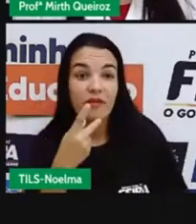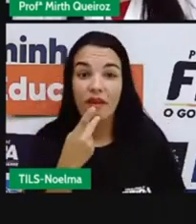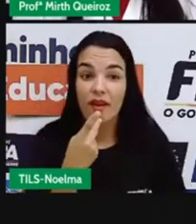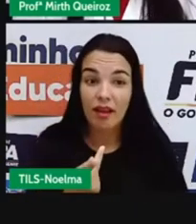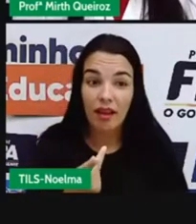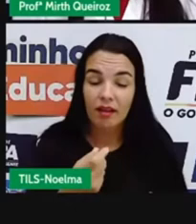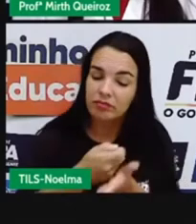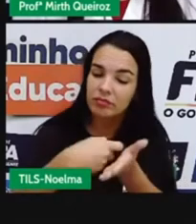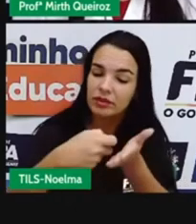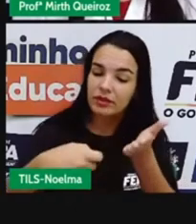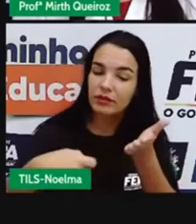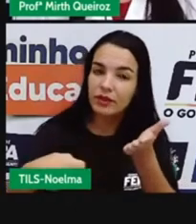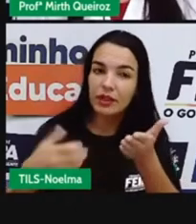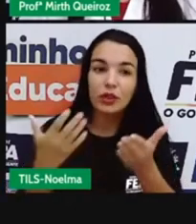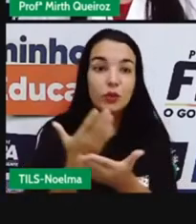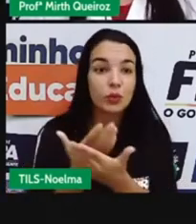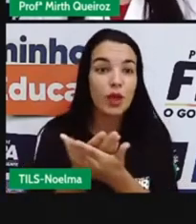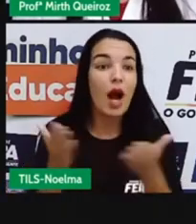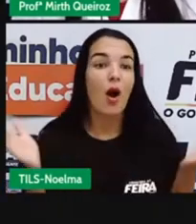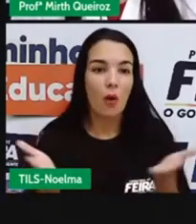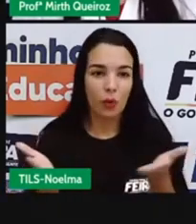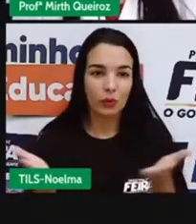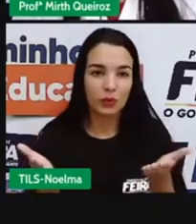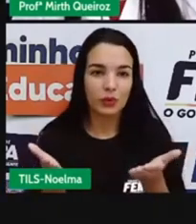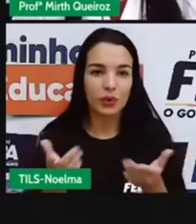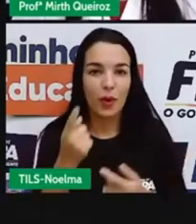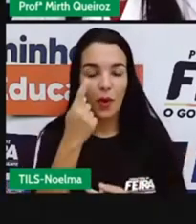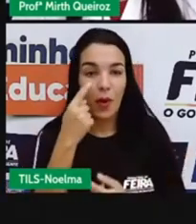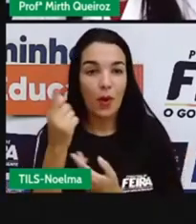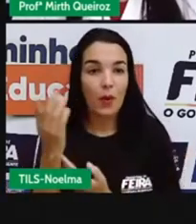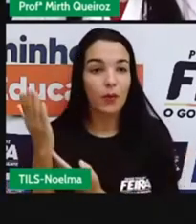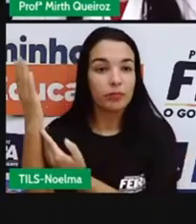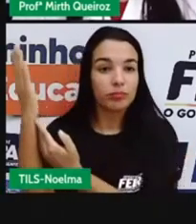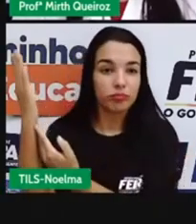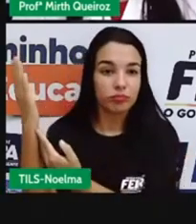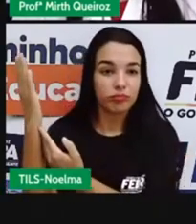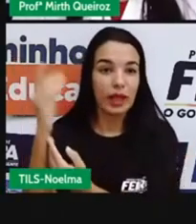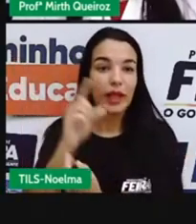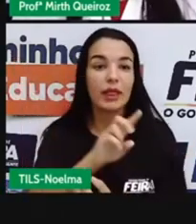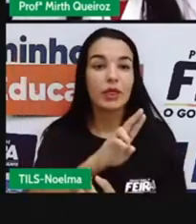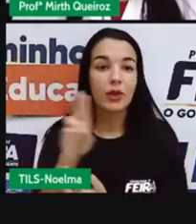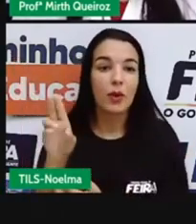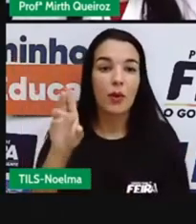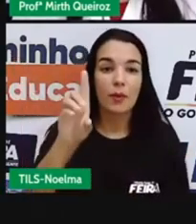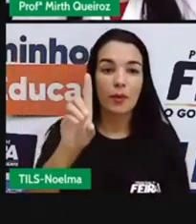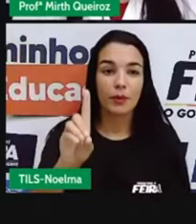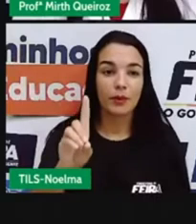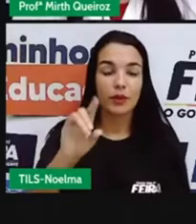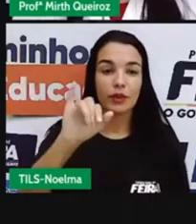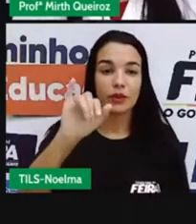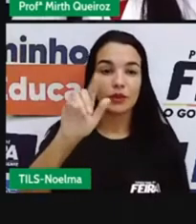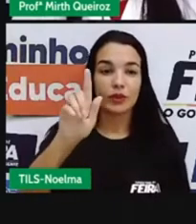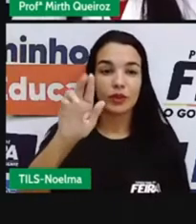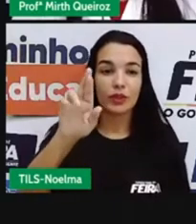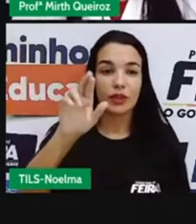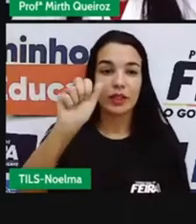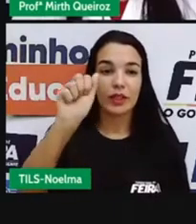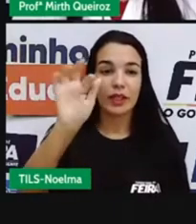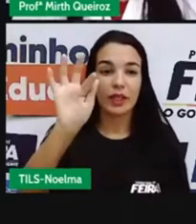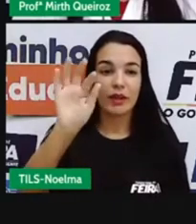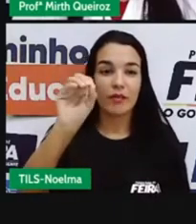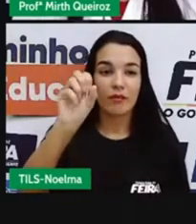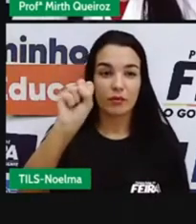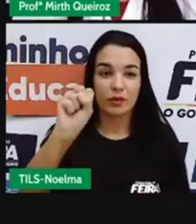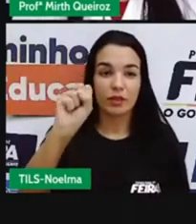iremos estudar hoje. Nós temos aqui alguns dígrafos. Os